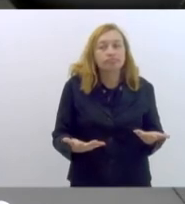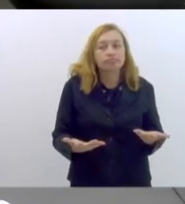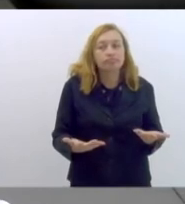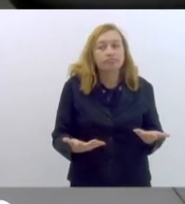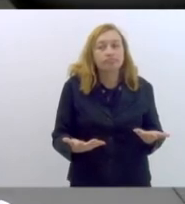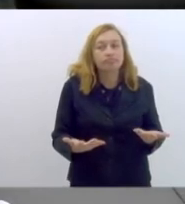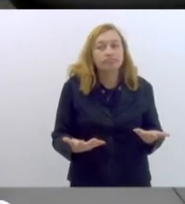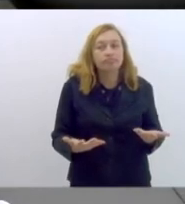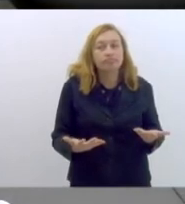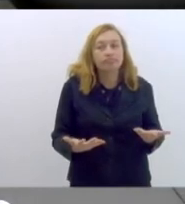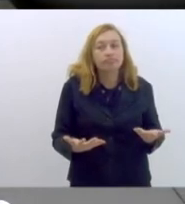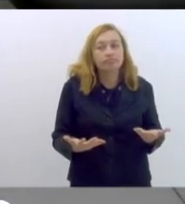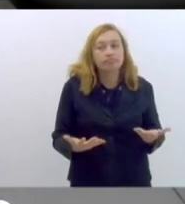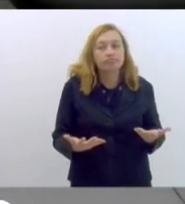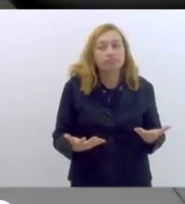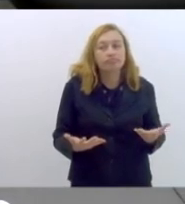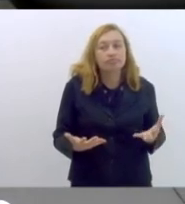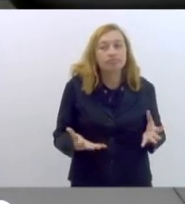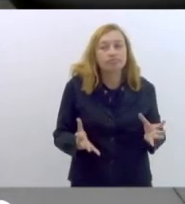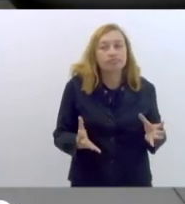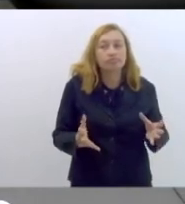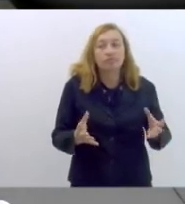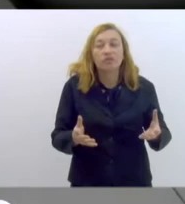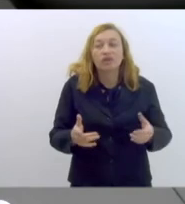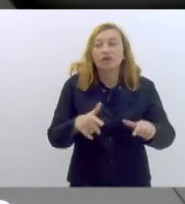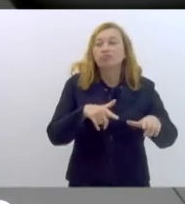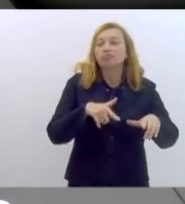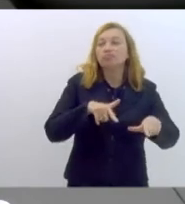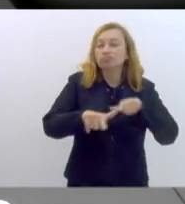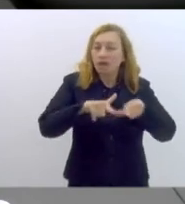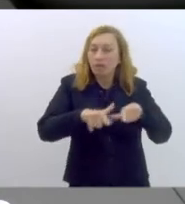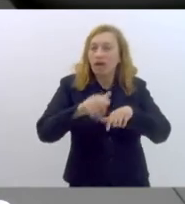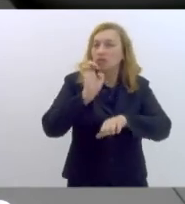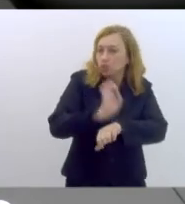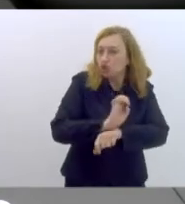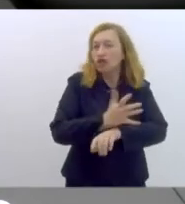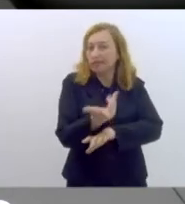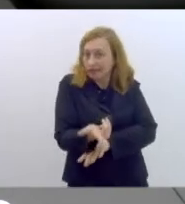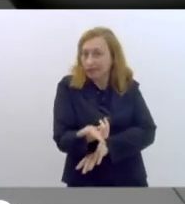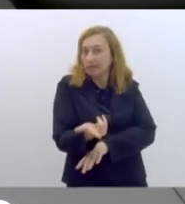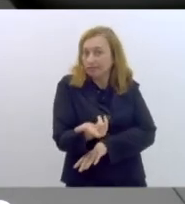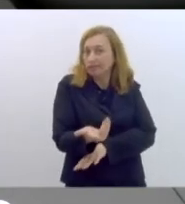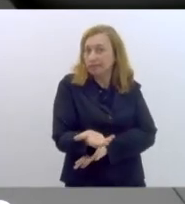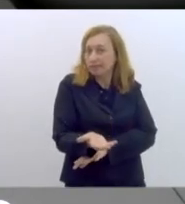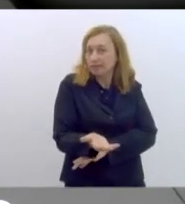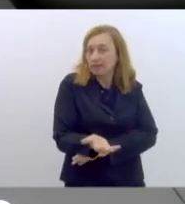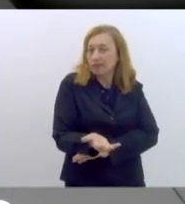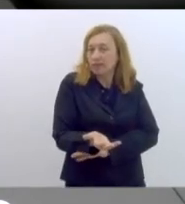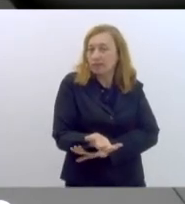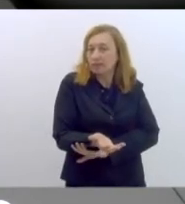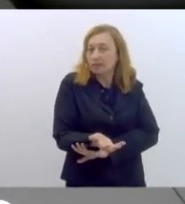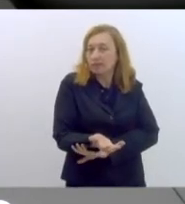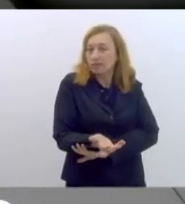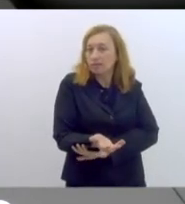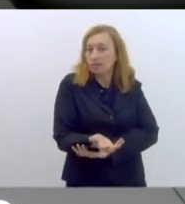é um nicho. É função de Estado, né? É função de Estado. Absolutamente